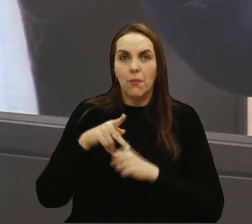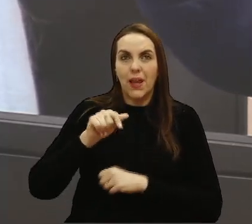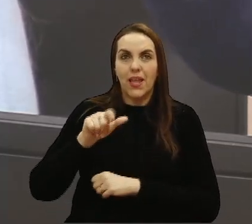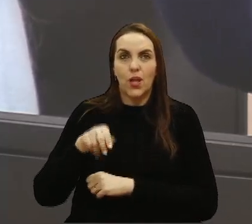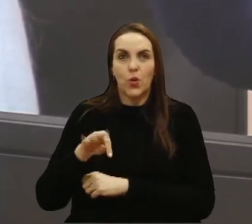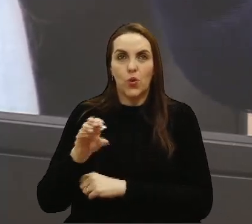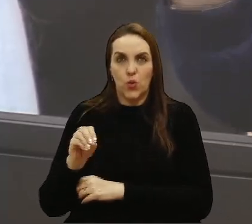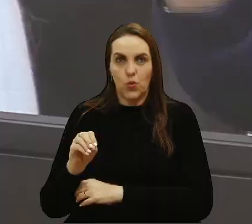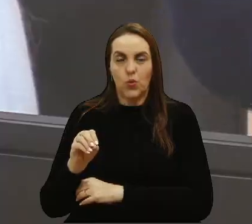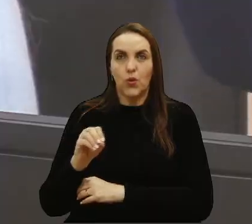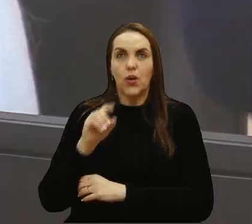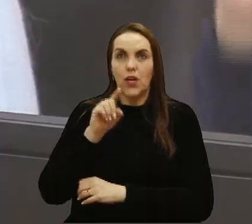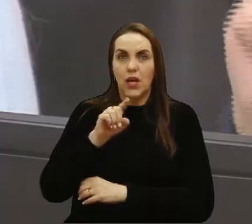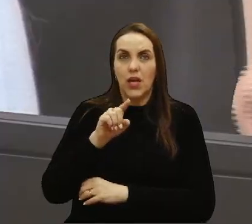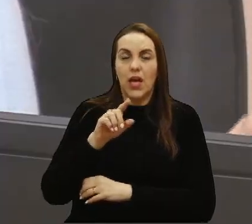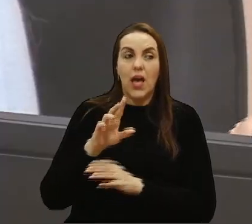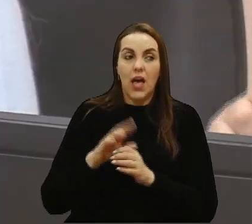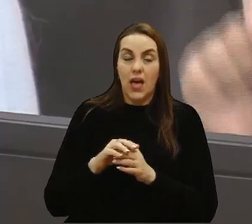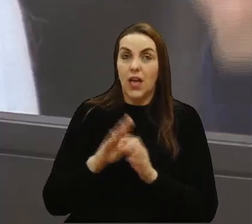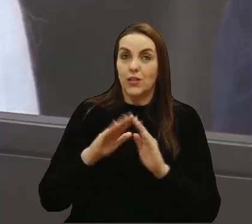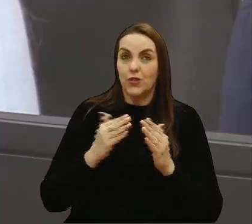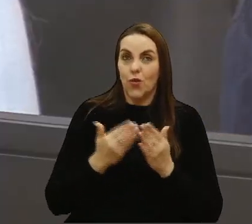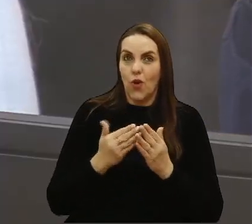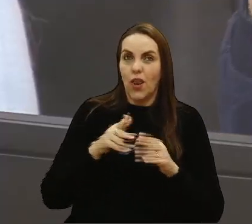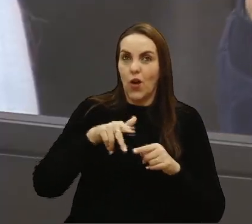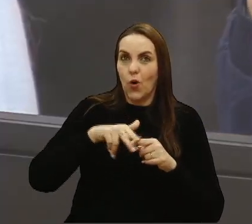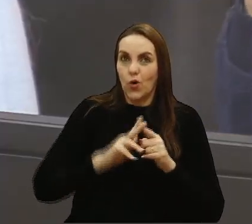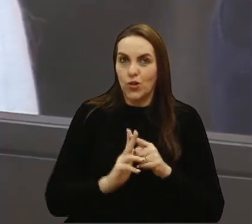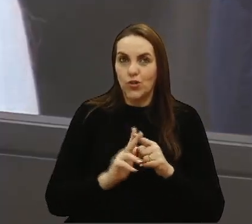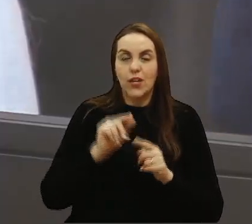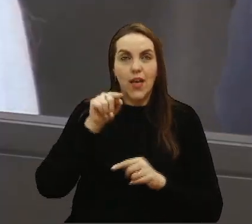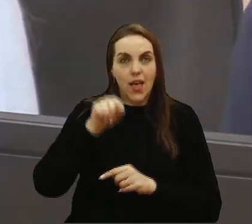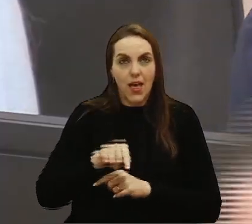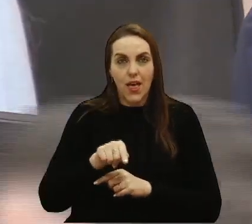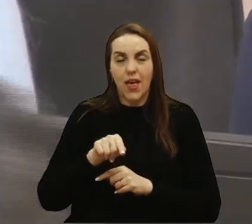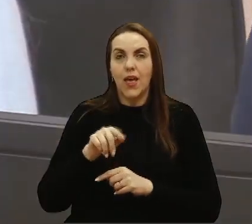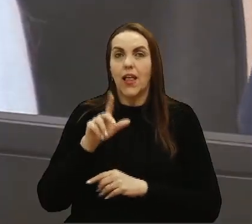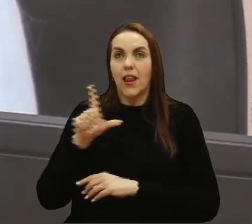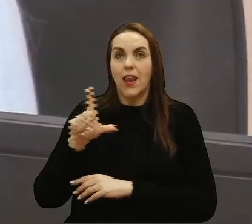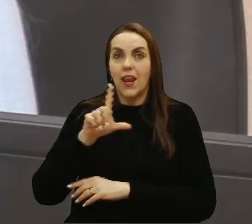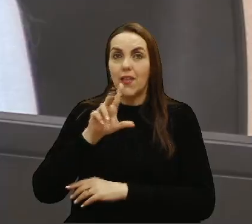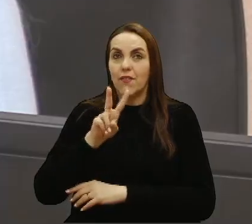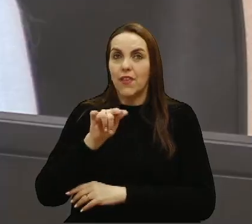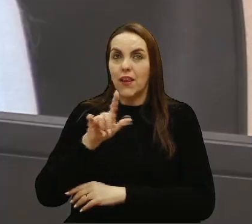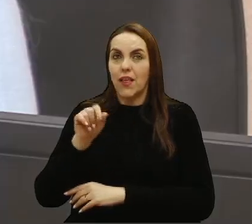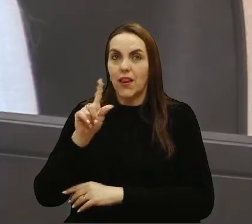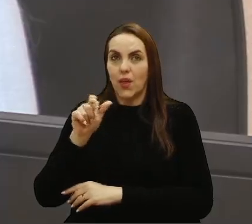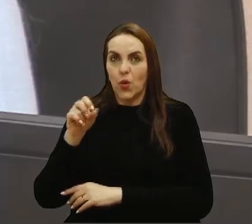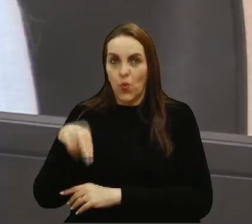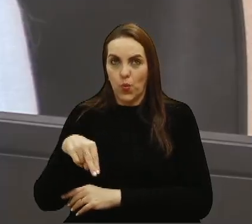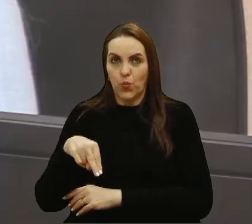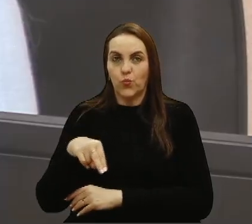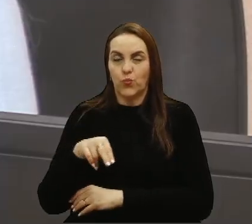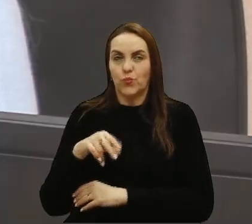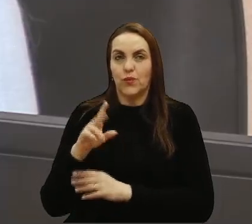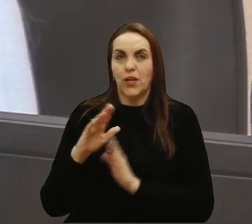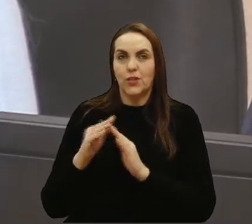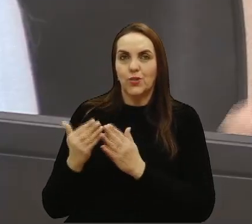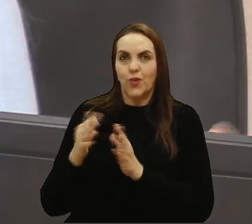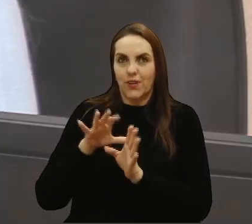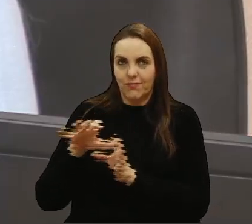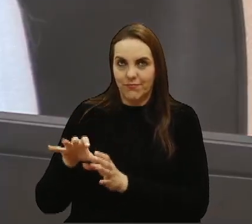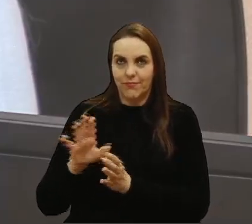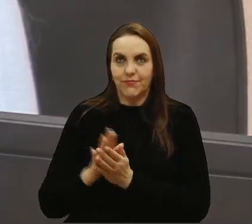Vila Leão, não no Planalto, só essa correção. Mas são duas escolas, tanto a Vitória Rec, que eu sei que a vereadora Estela